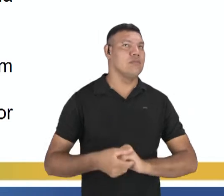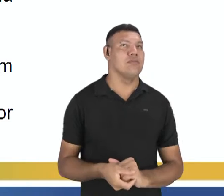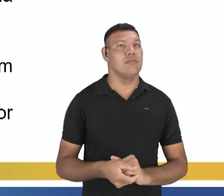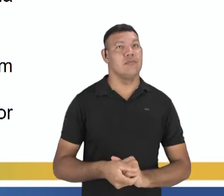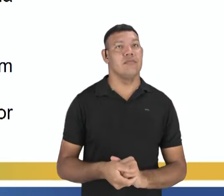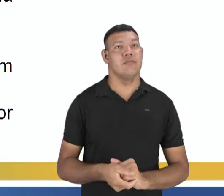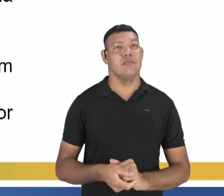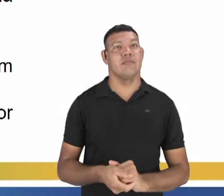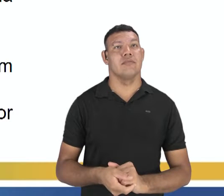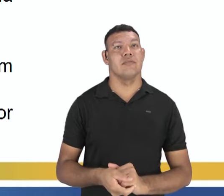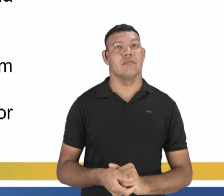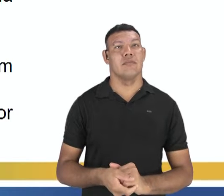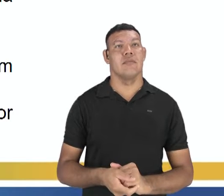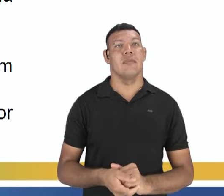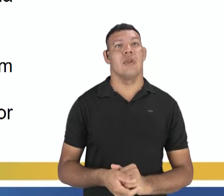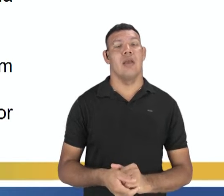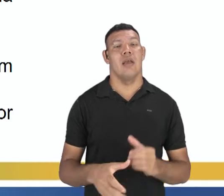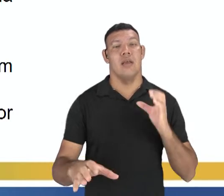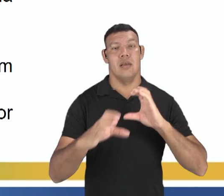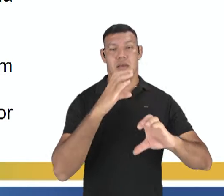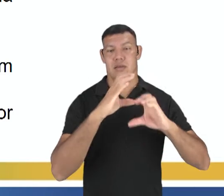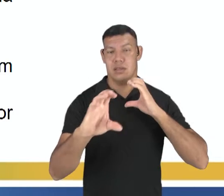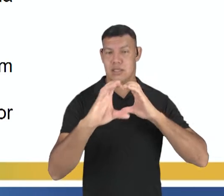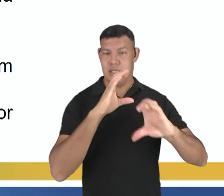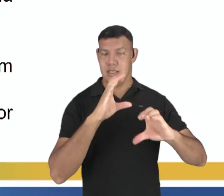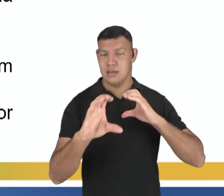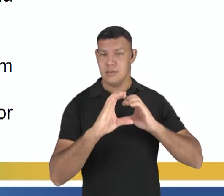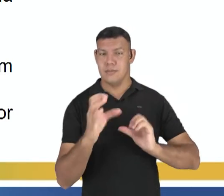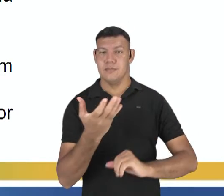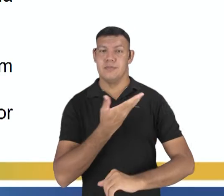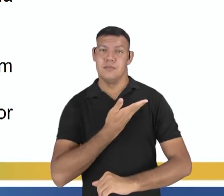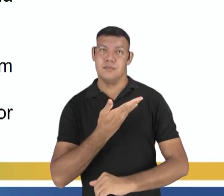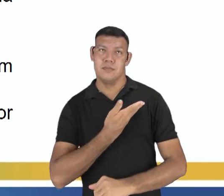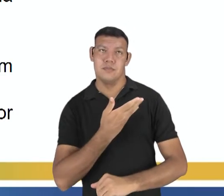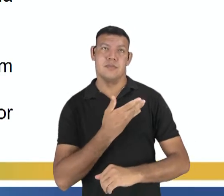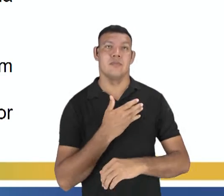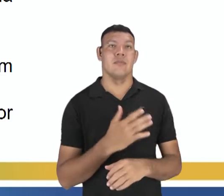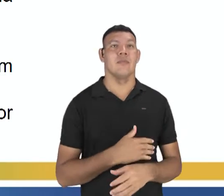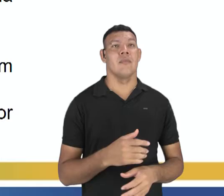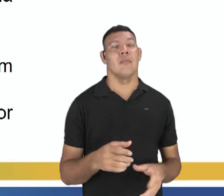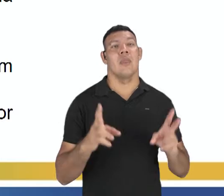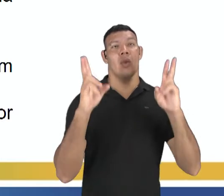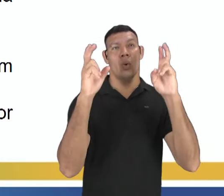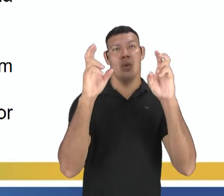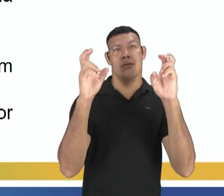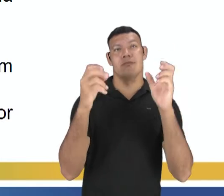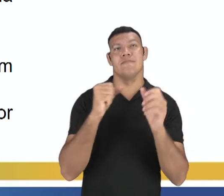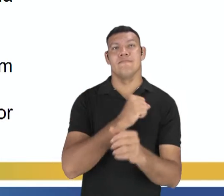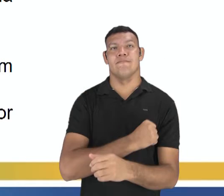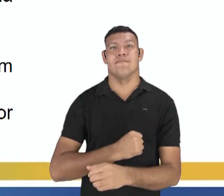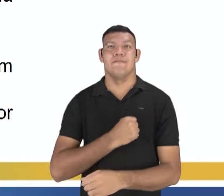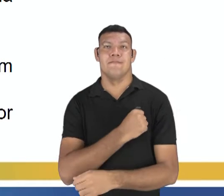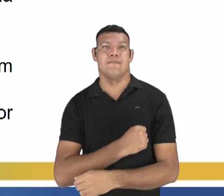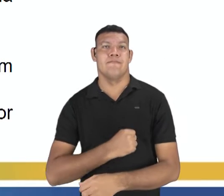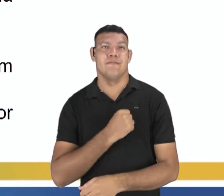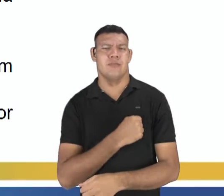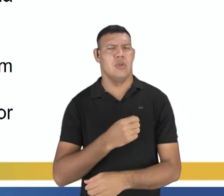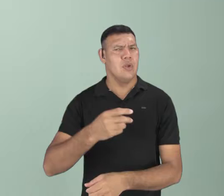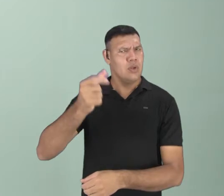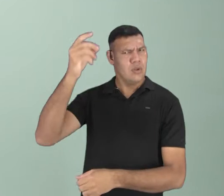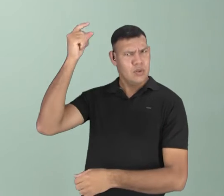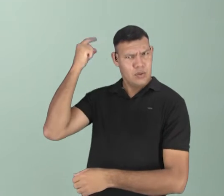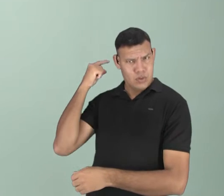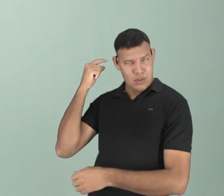próximo. Cantigas de amigo. A temática desse tipo de cantiga é a saudade. No outro falávamos sobre o